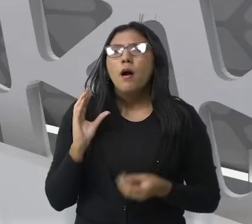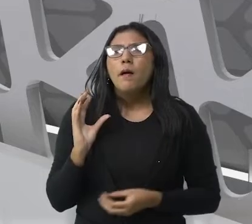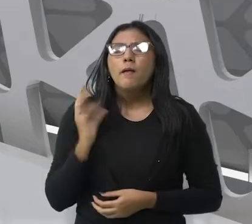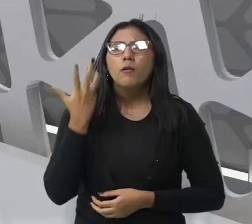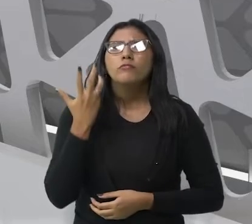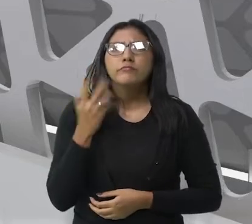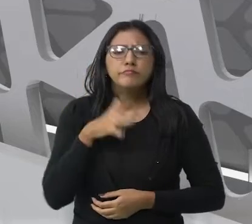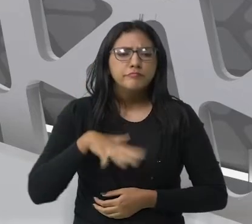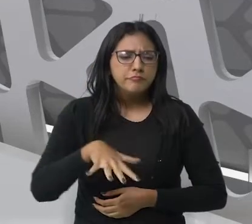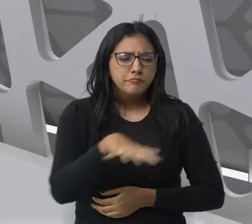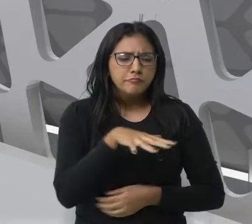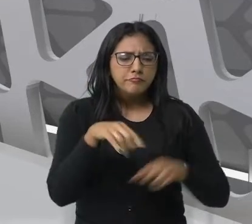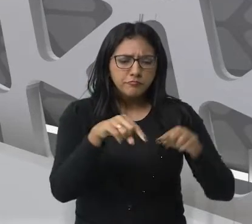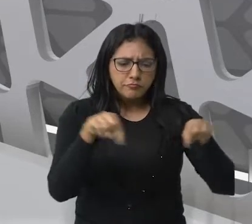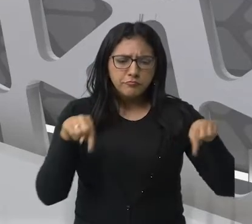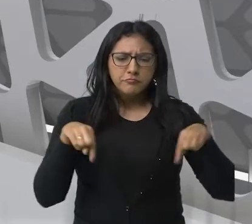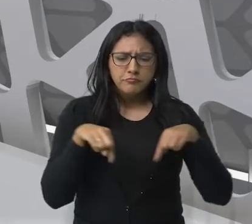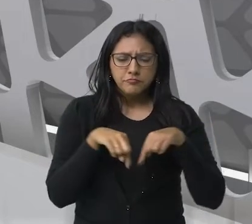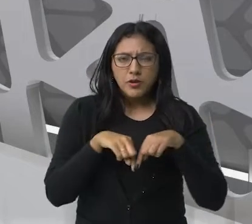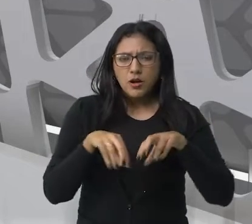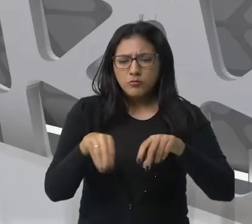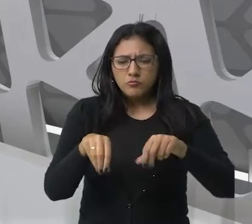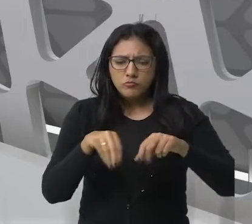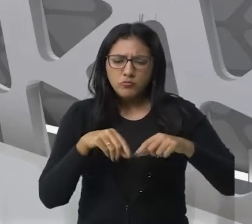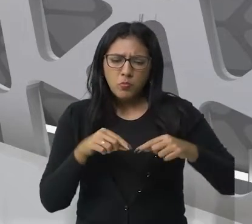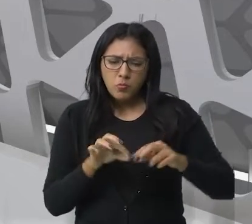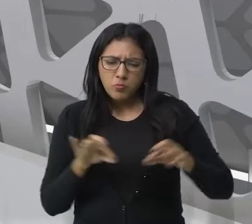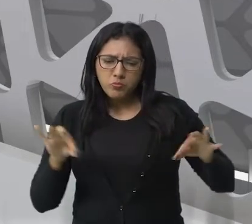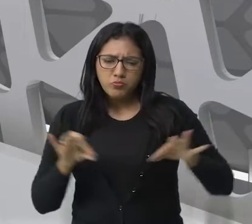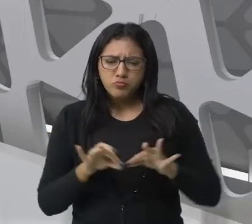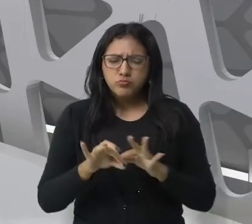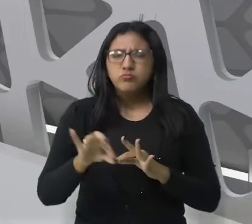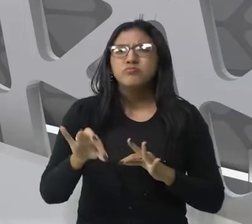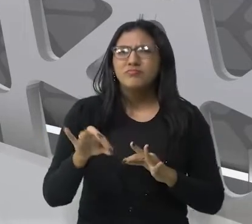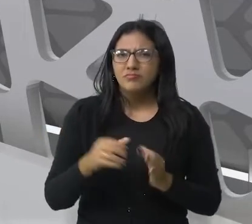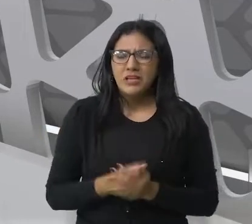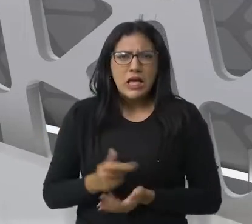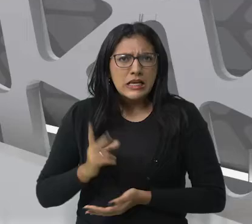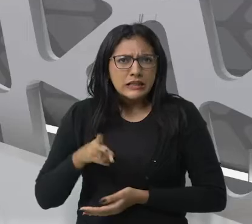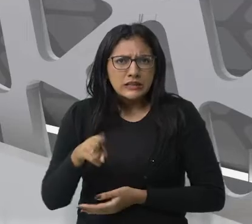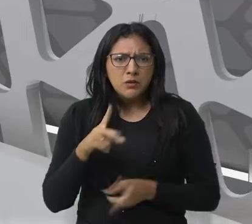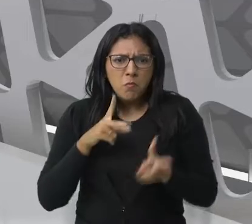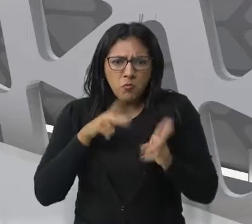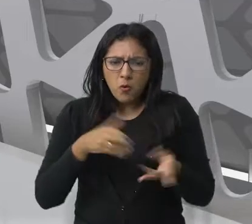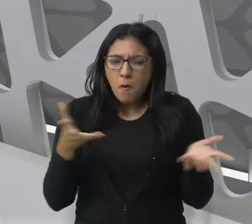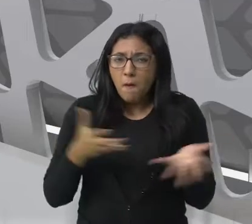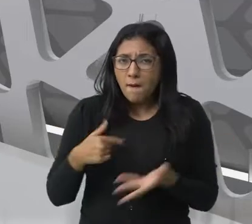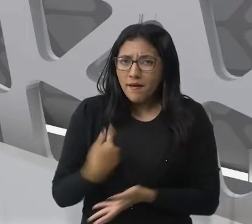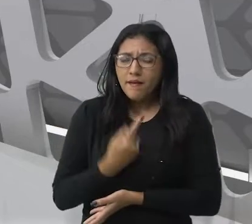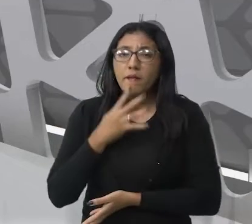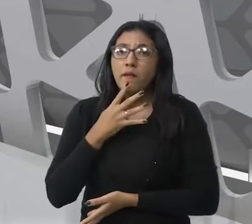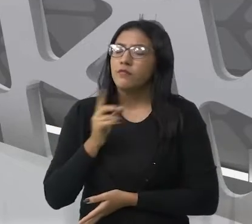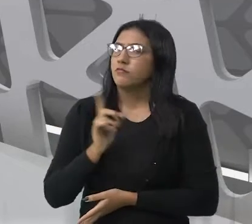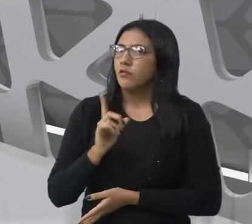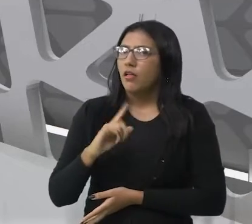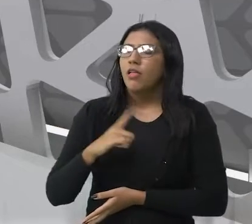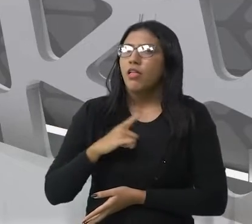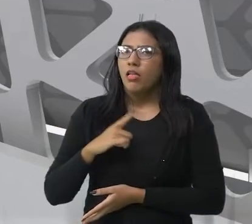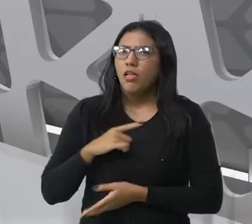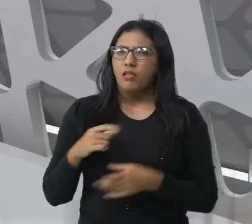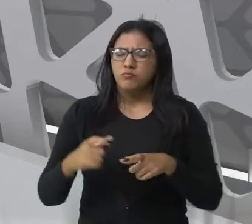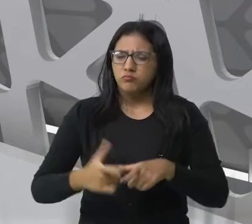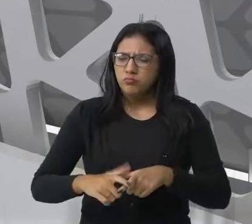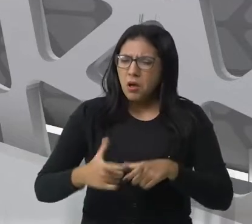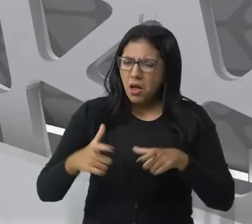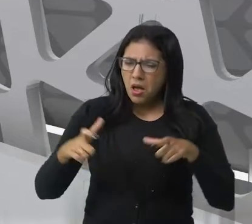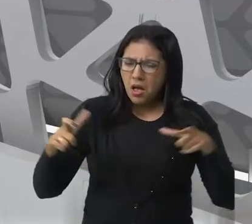formar o território brasileiro, porque nem sempre ele foi desse jeito que a gente verifica como ele é hoje, né? A extensão